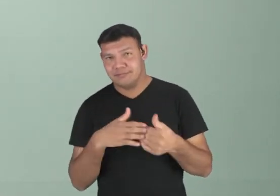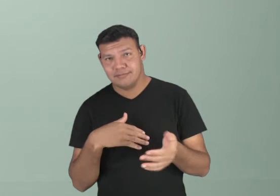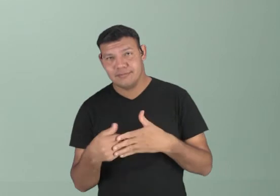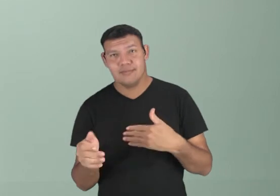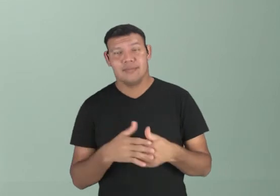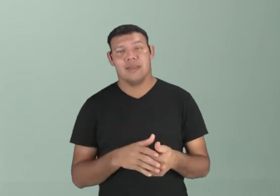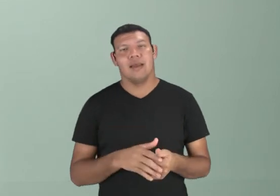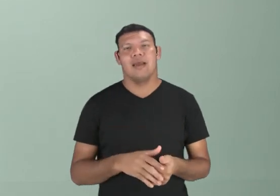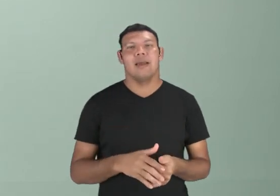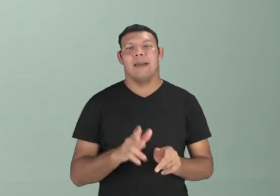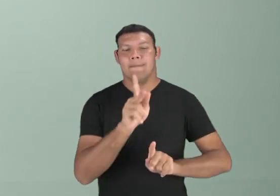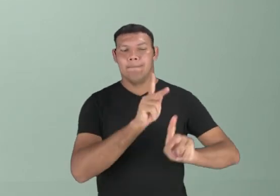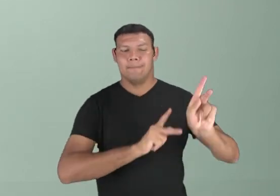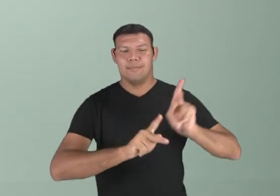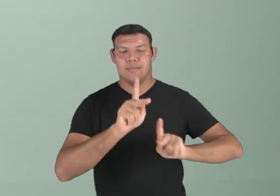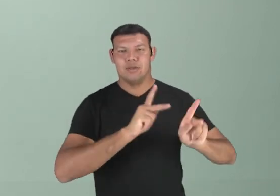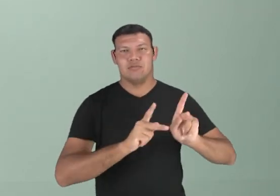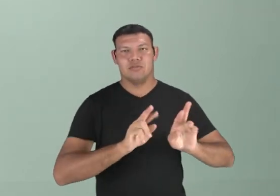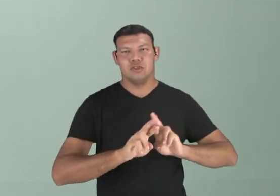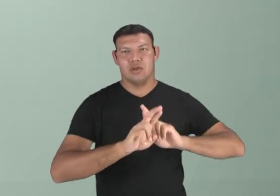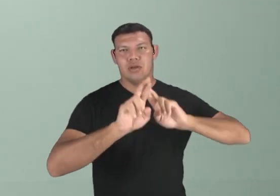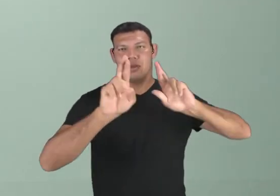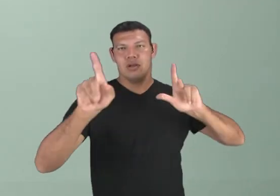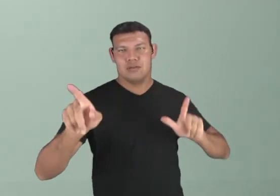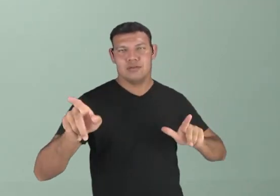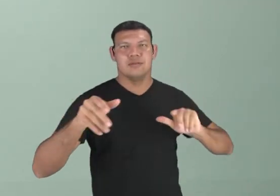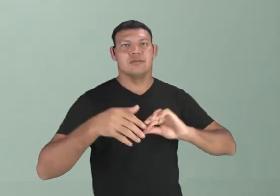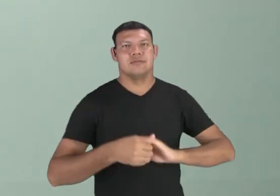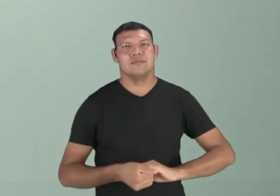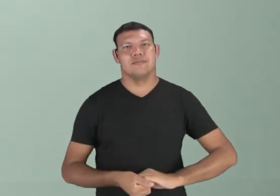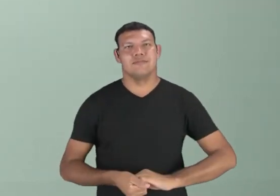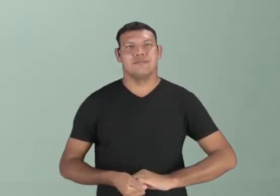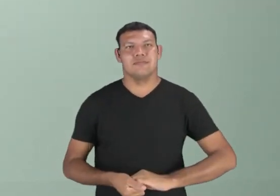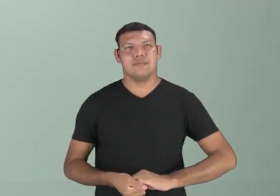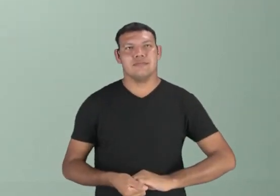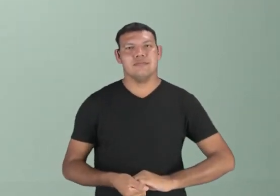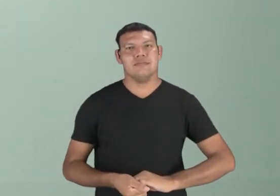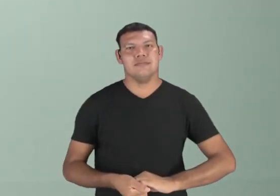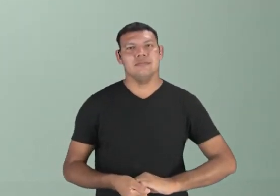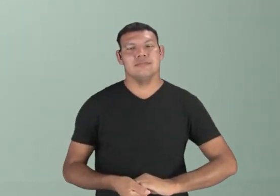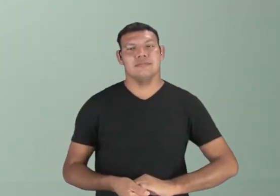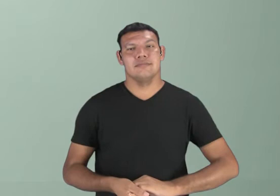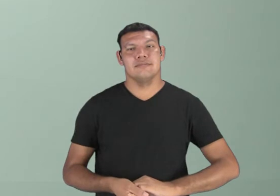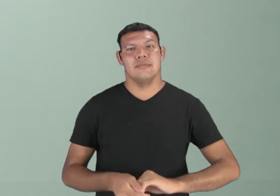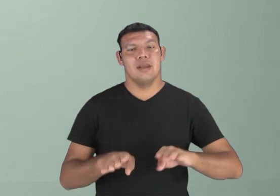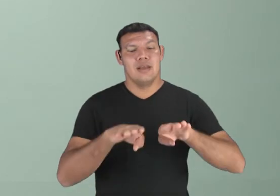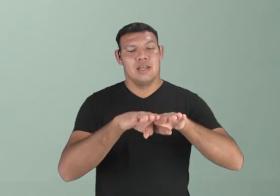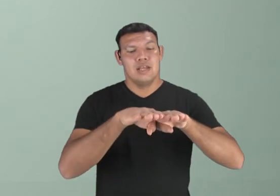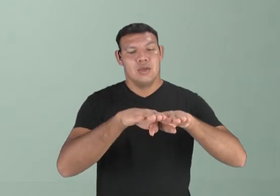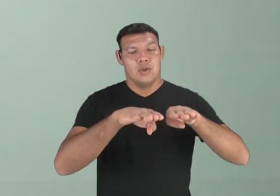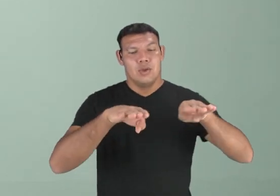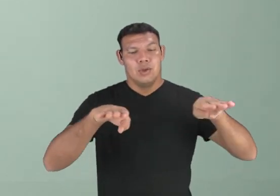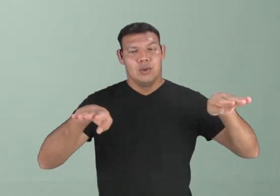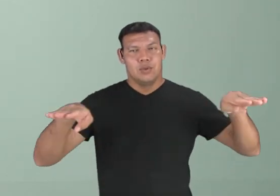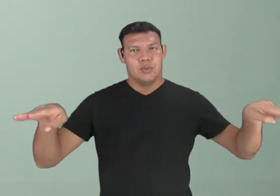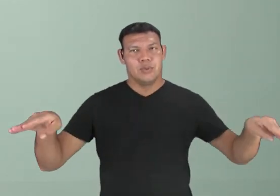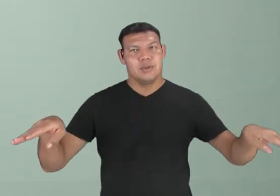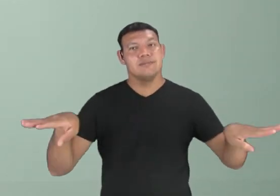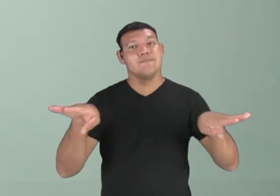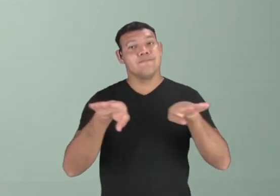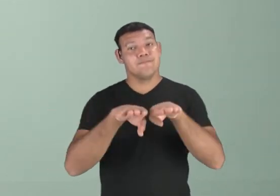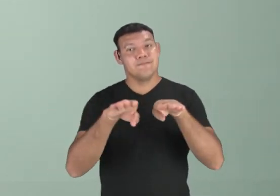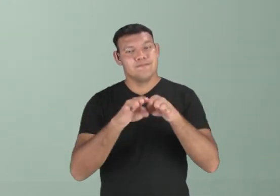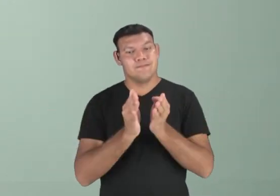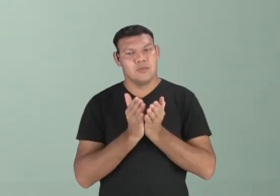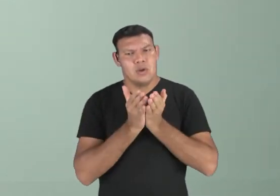povos que estão em outra oposição a que nós estamos. E aí, a Terra plana e as grandes navegações